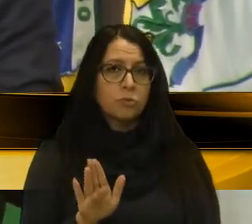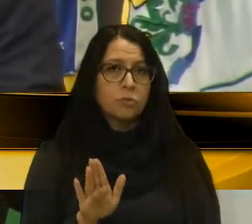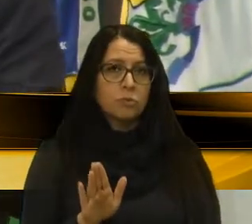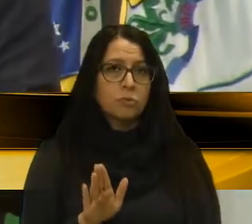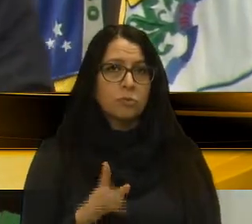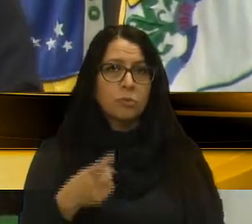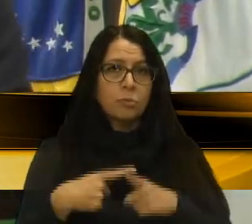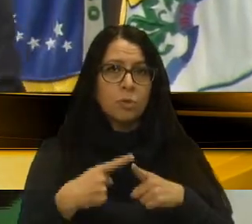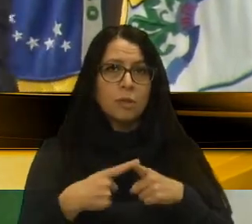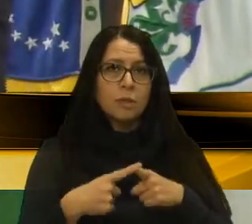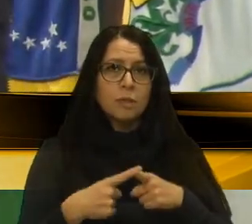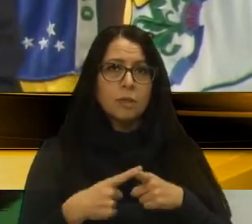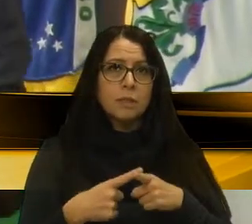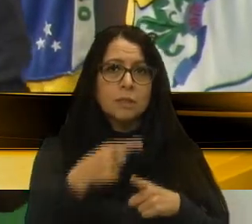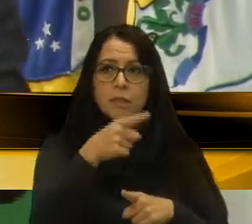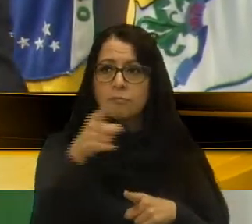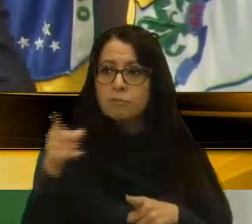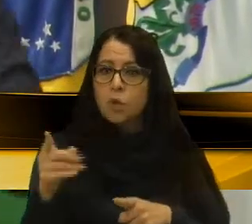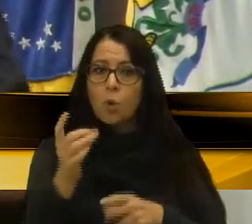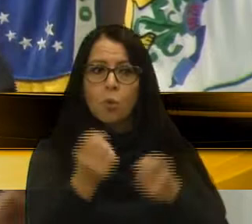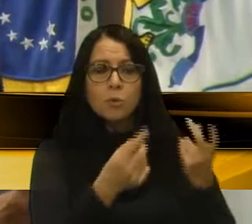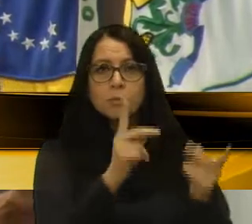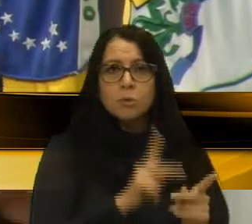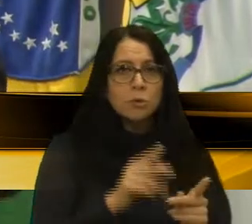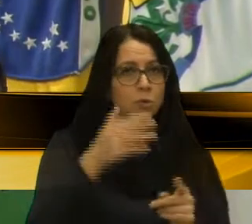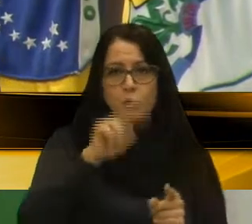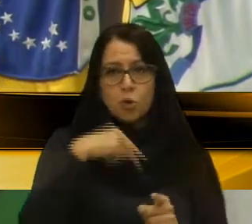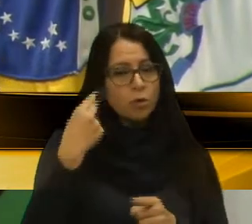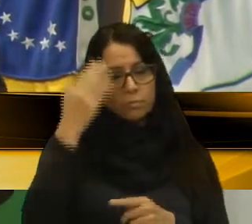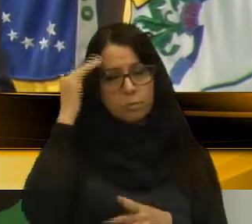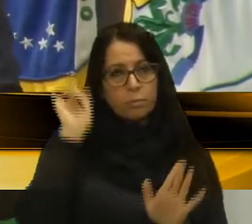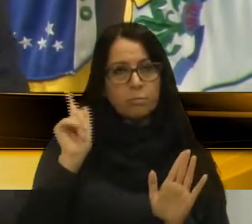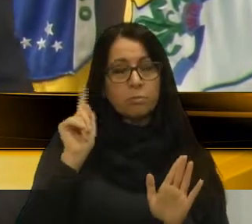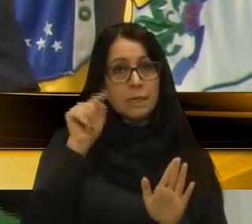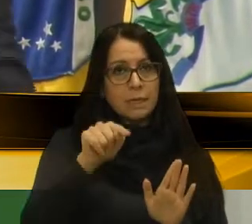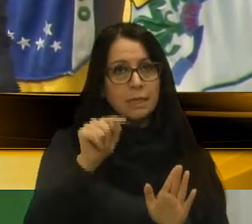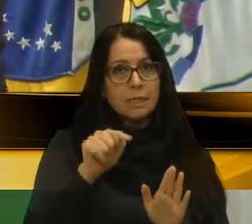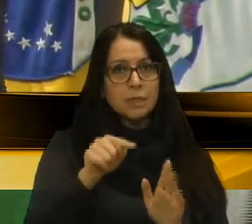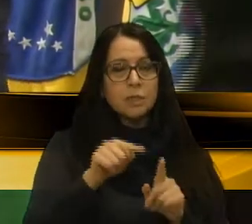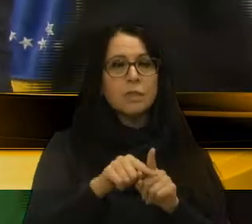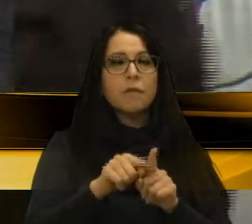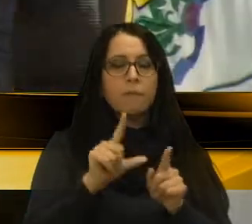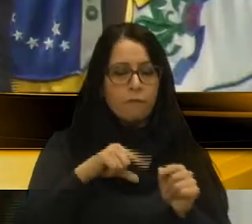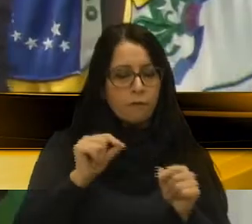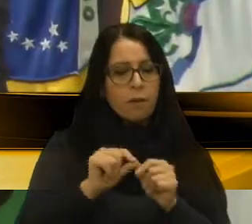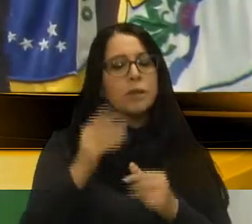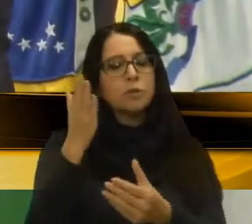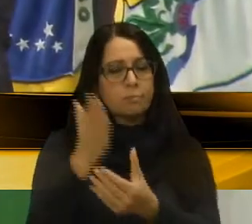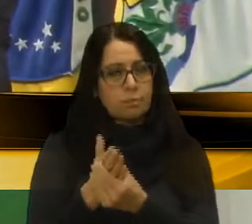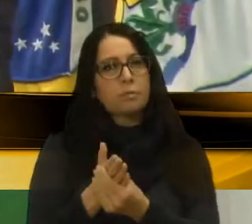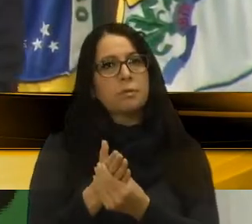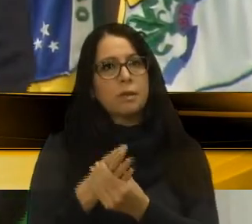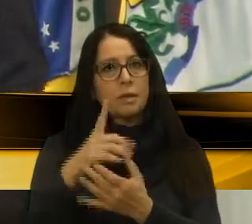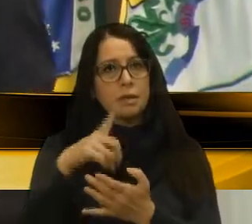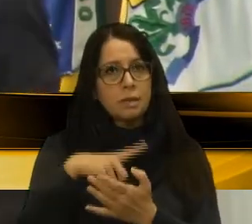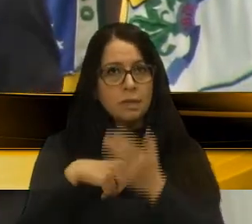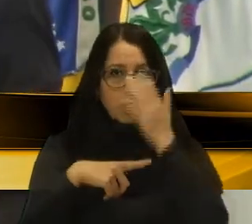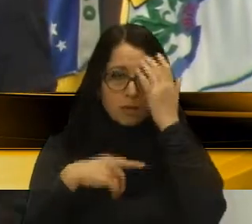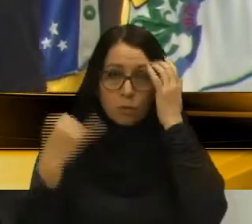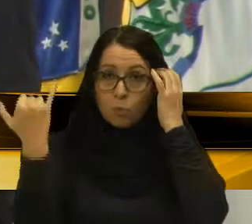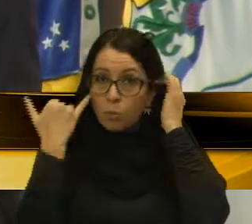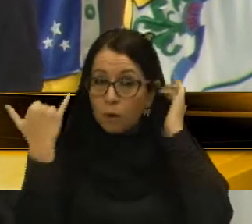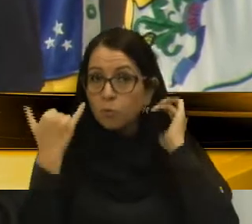por questões pontuais de agentes políticos, nós não sabemos. Mas, nesse caso, se formou um processo, existe um áudio o